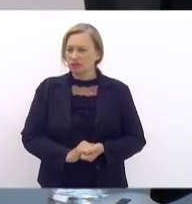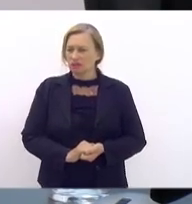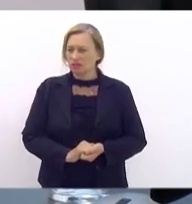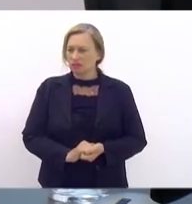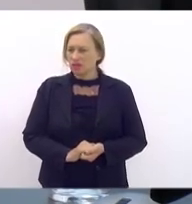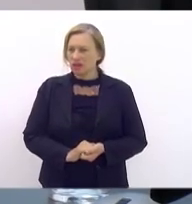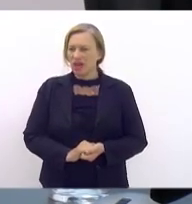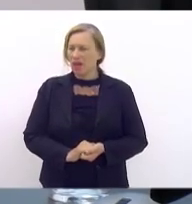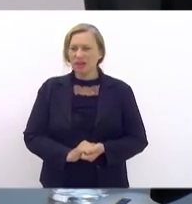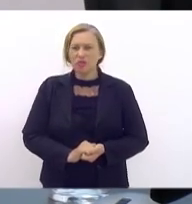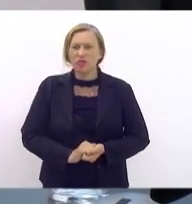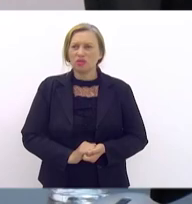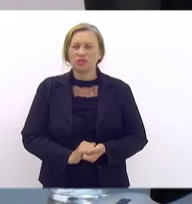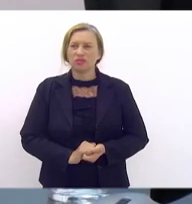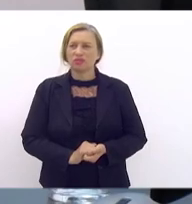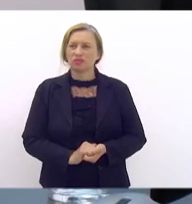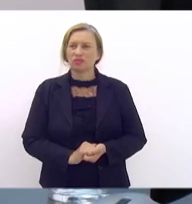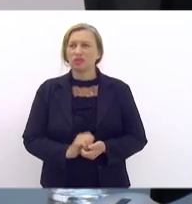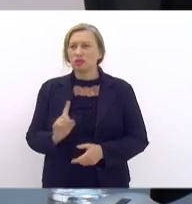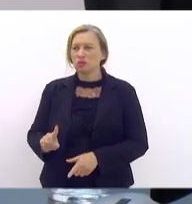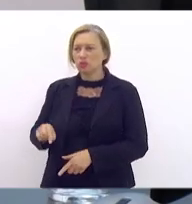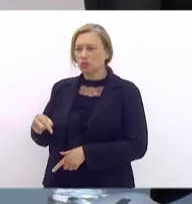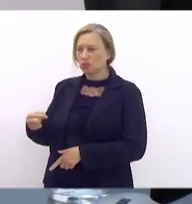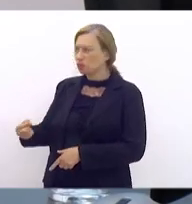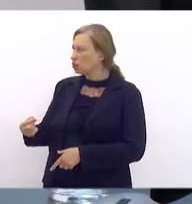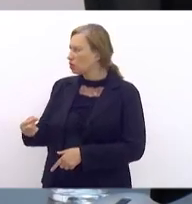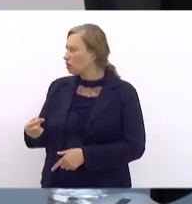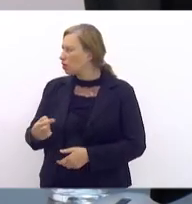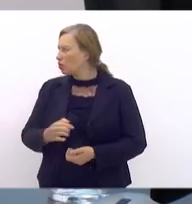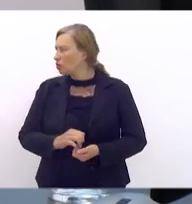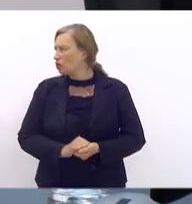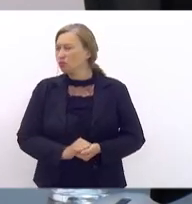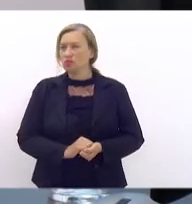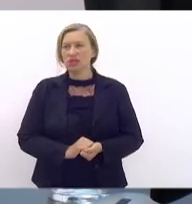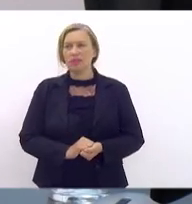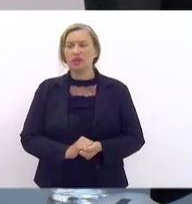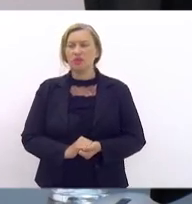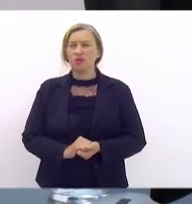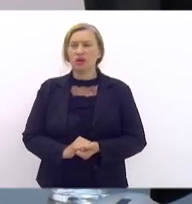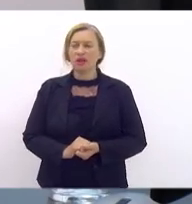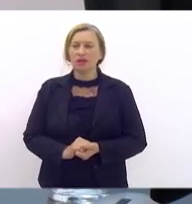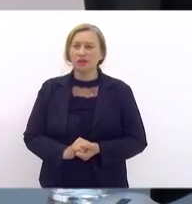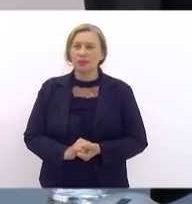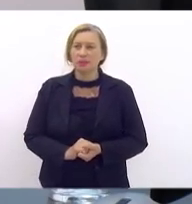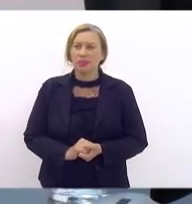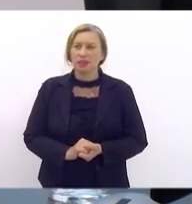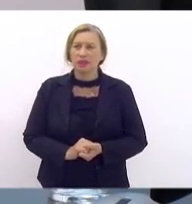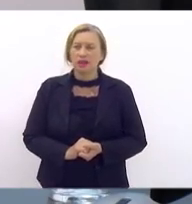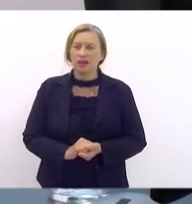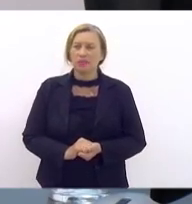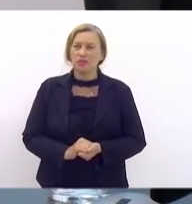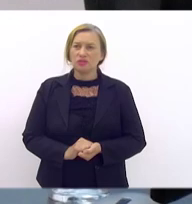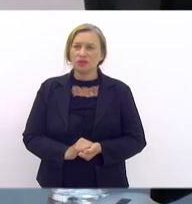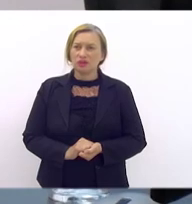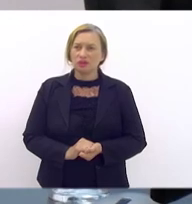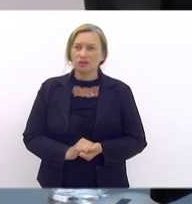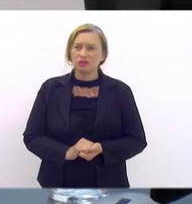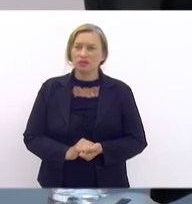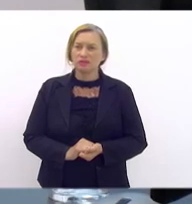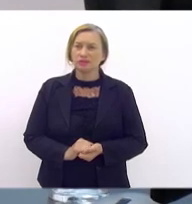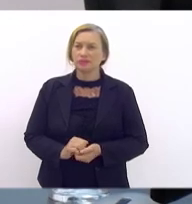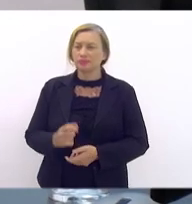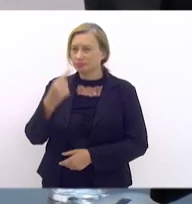pessoas que são suspeitas e tem outras eh outros indícios para que aquela pessoa esteja ali naquela naquela